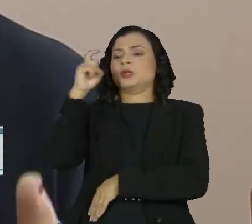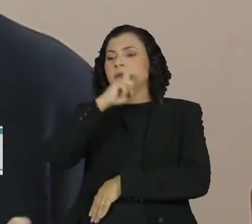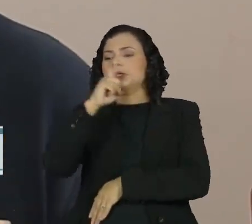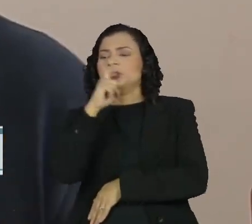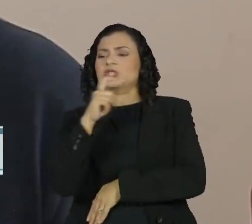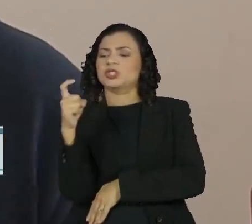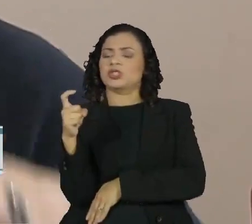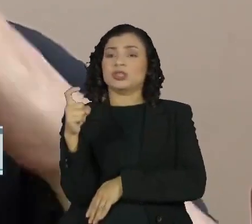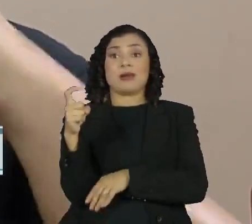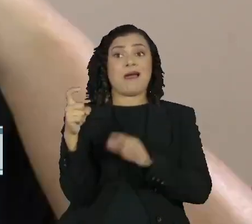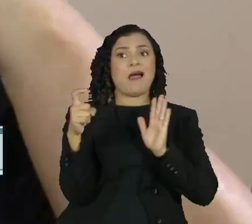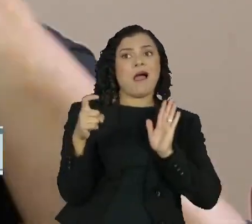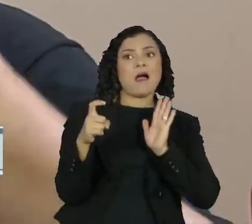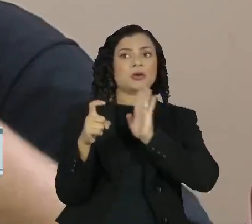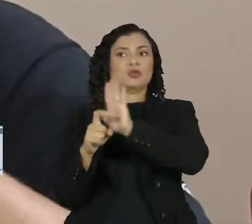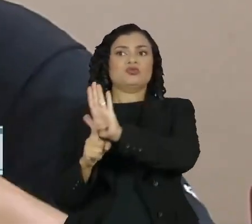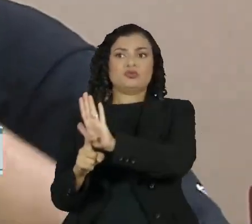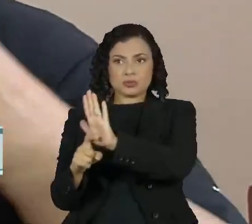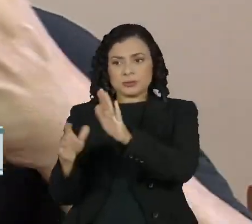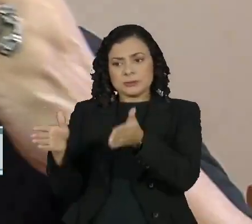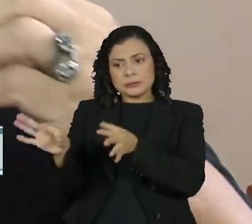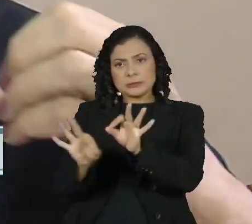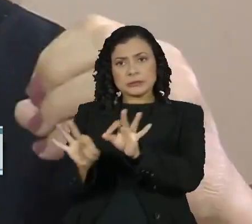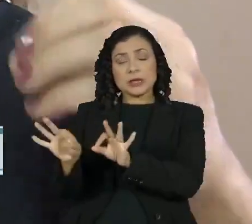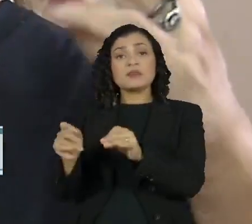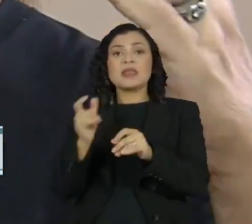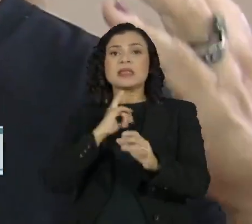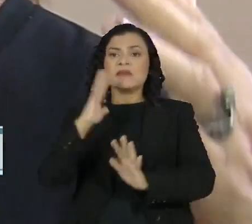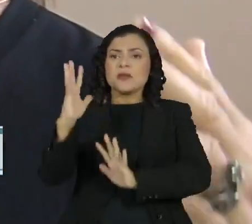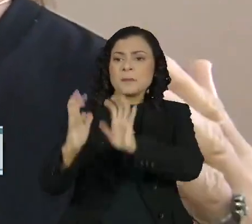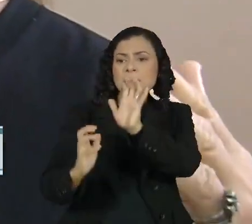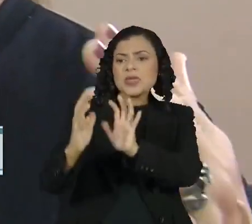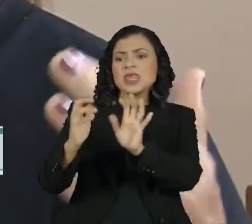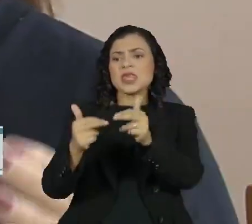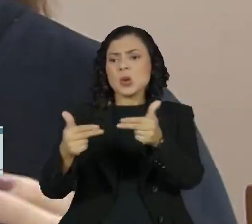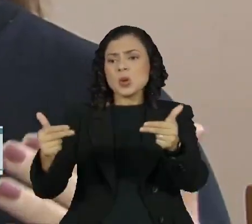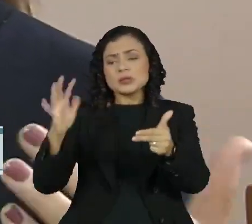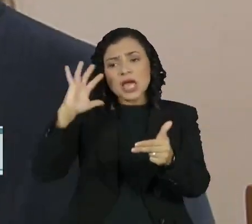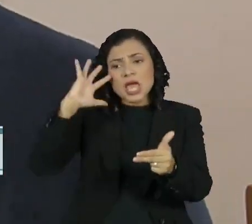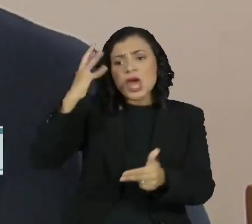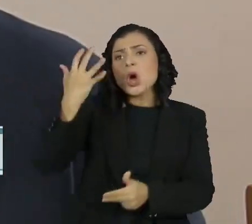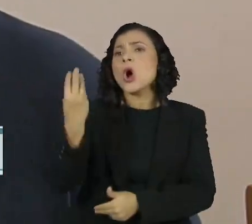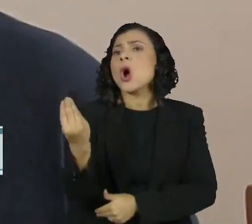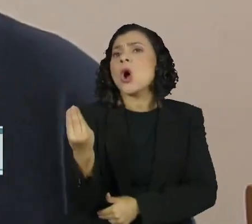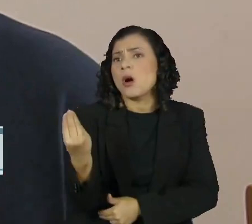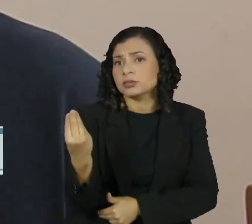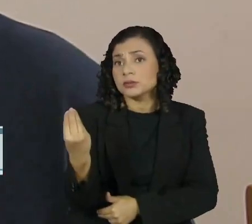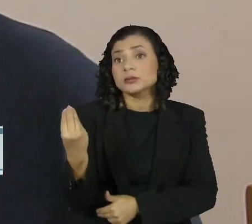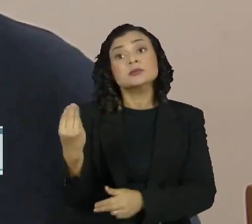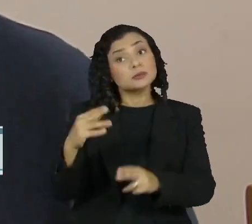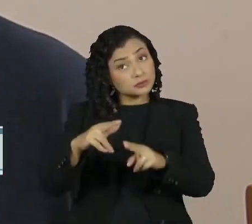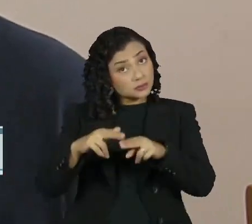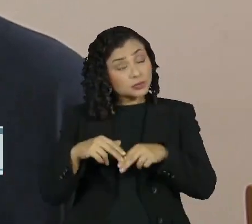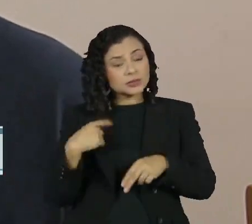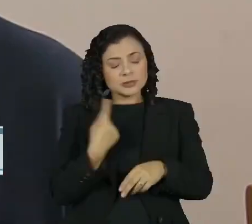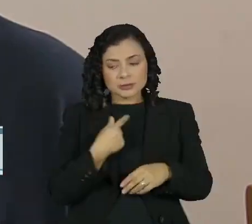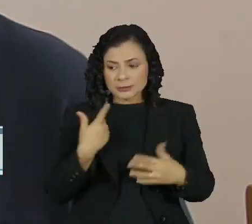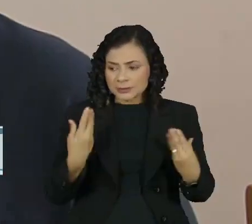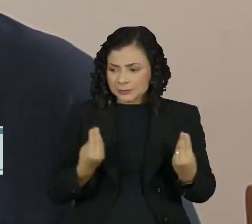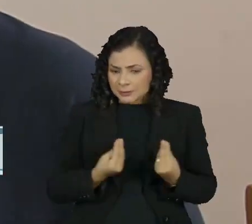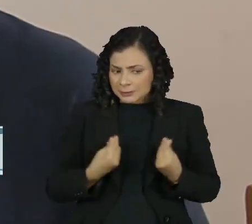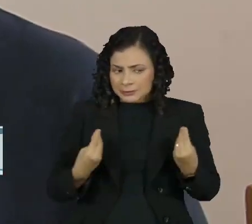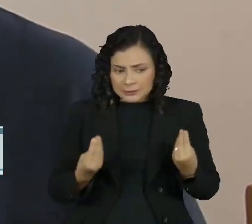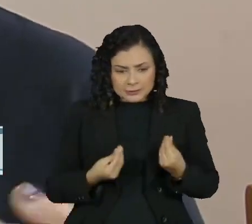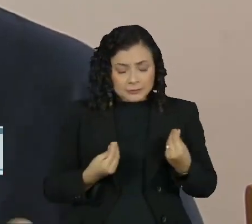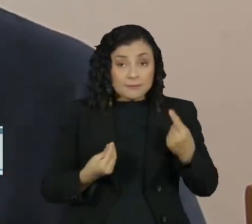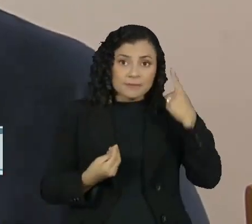como um pronto-socorro, ó, teve uma briga, teve um conflito, vai lá, era incipiente. A gente precisava dar um passo